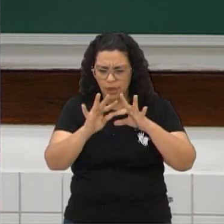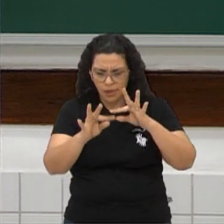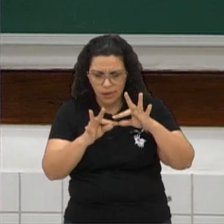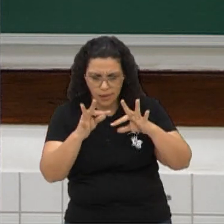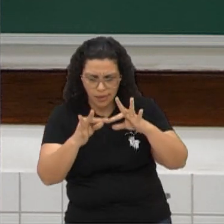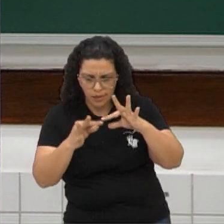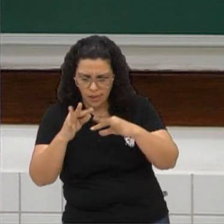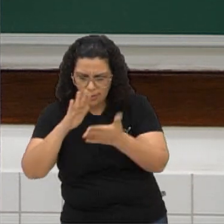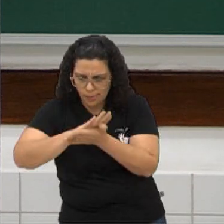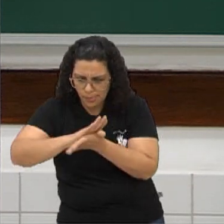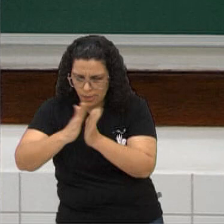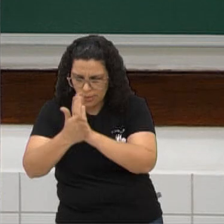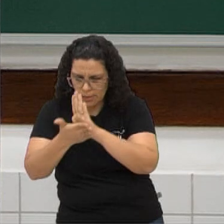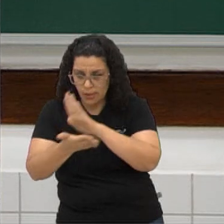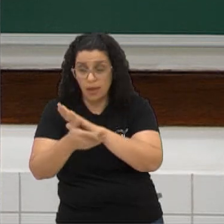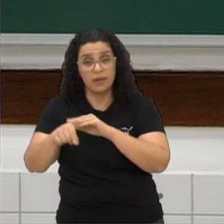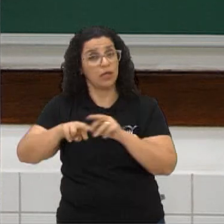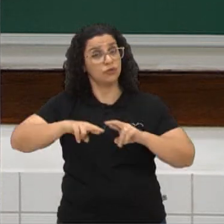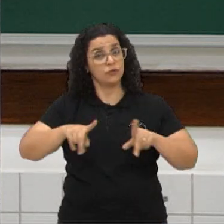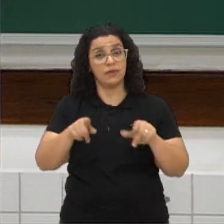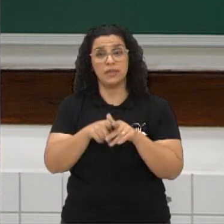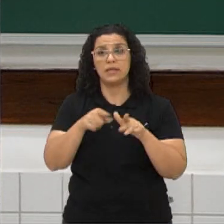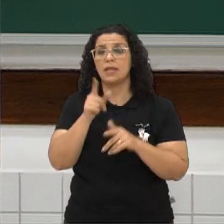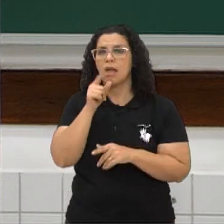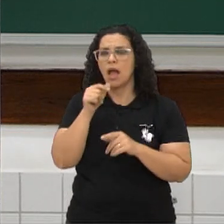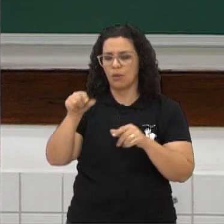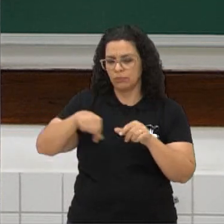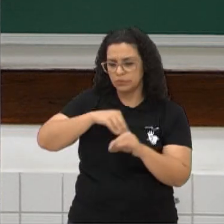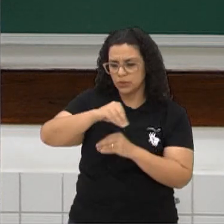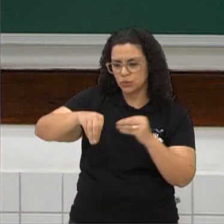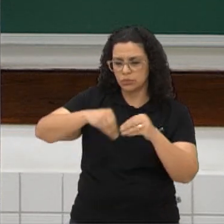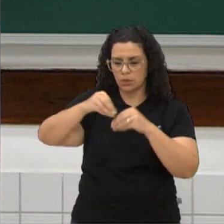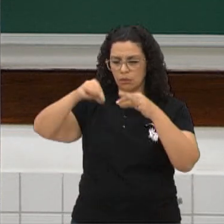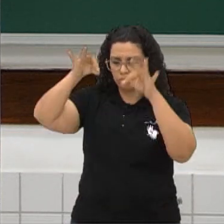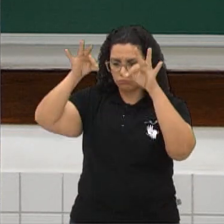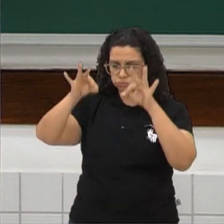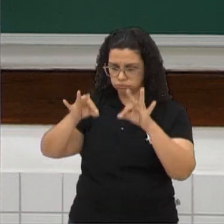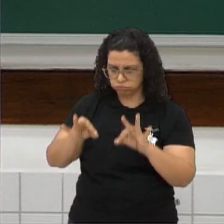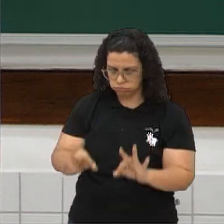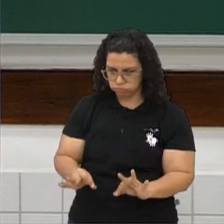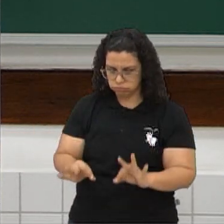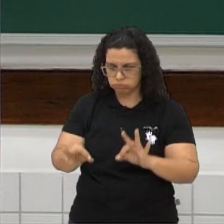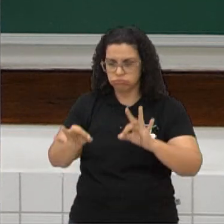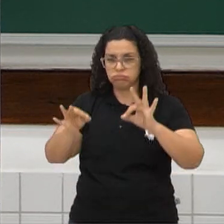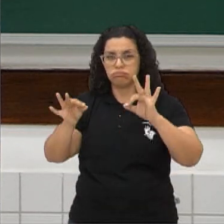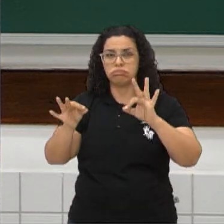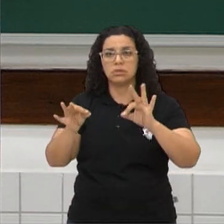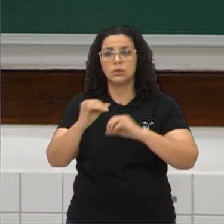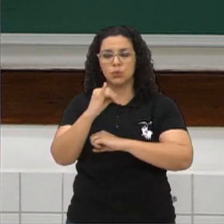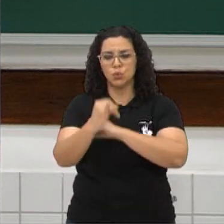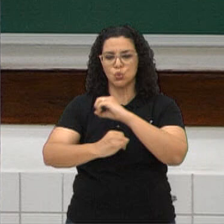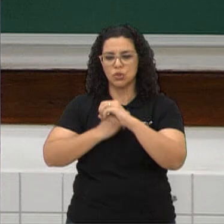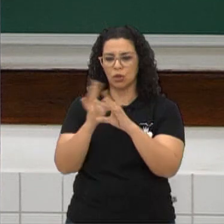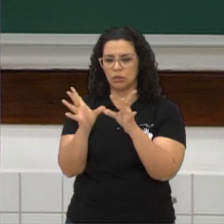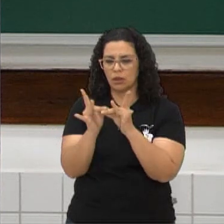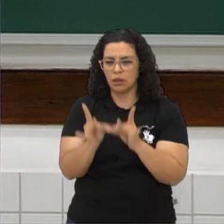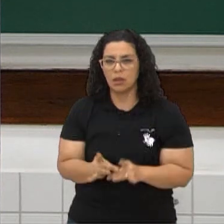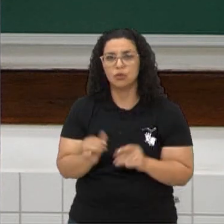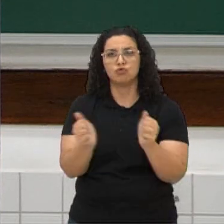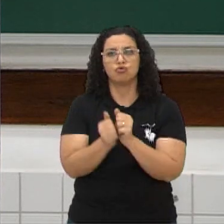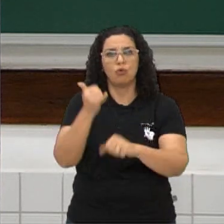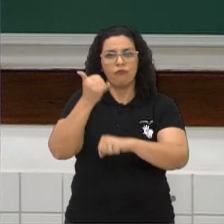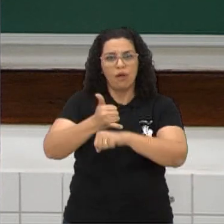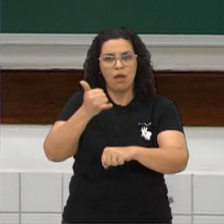são pressionadas sobre o metal. Aqui eles entram em imersão no líquido e aí os íons vão se depositar, o metal se